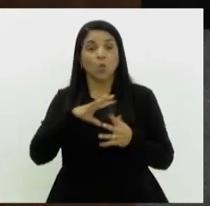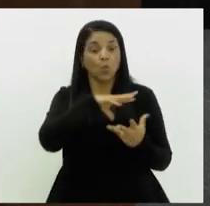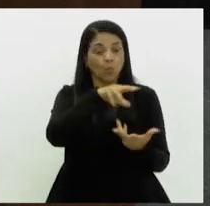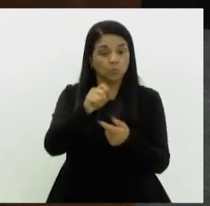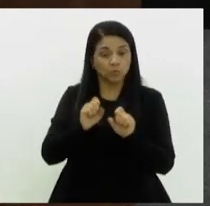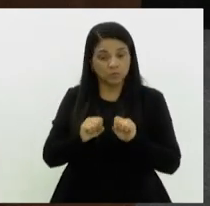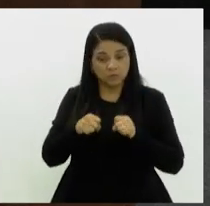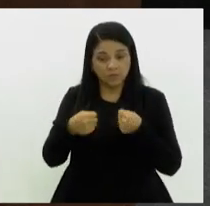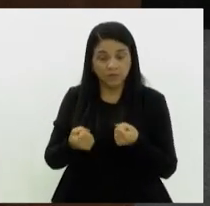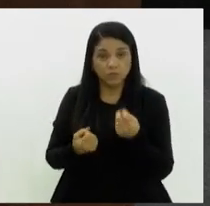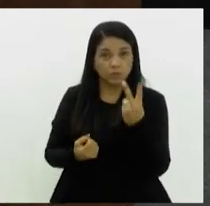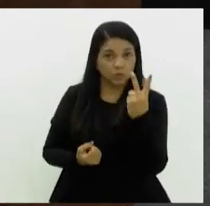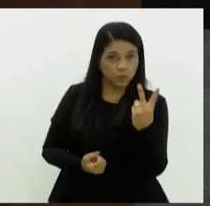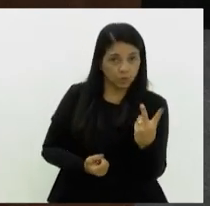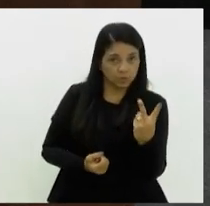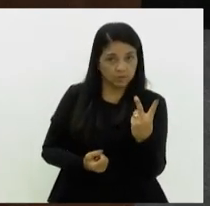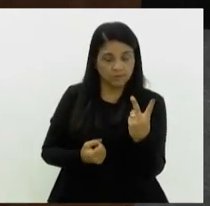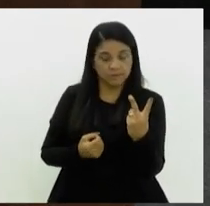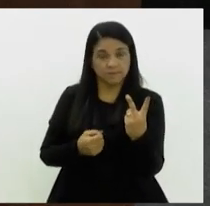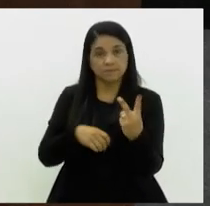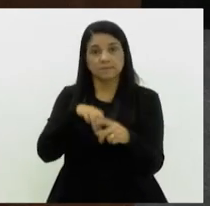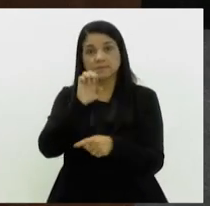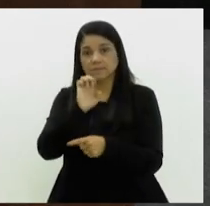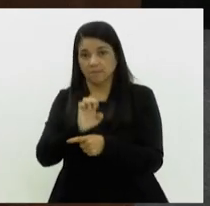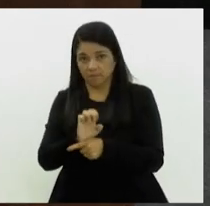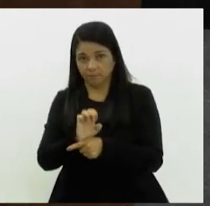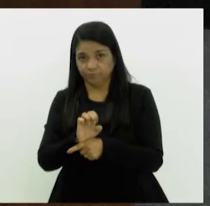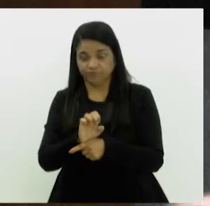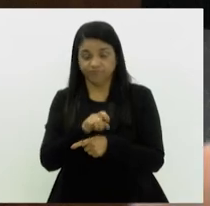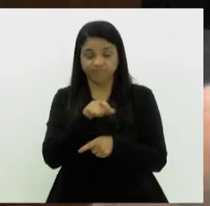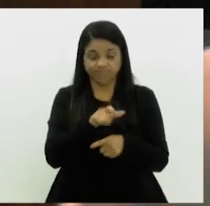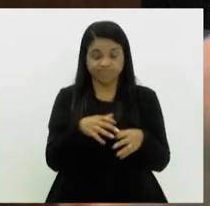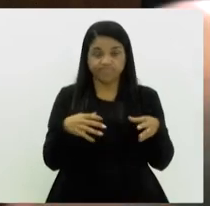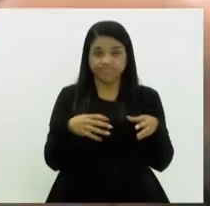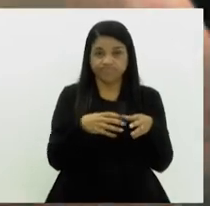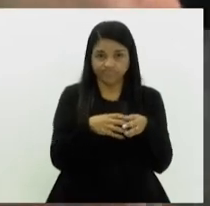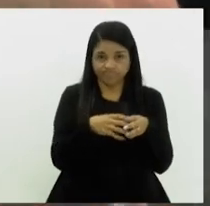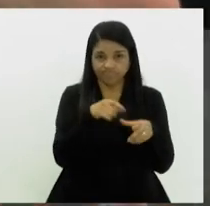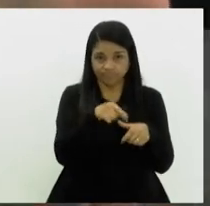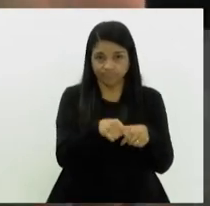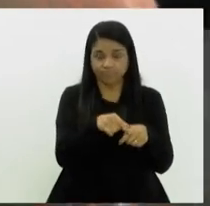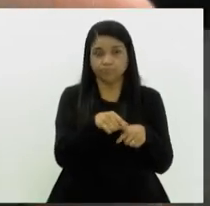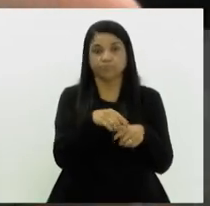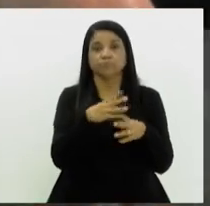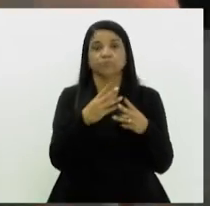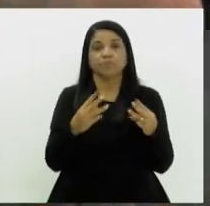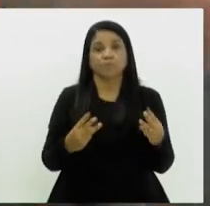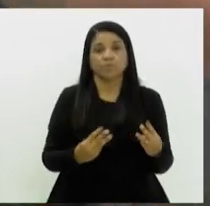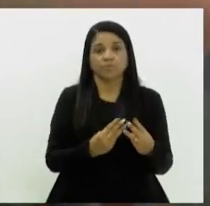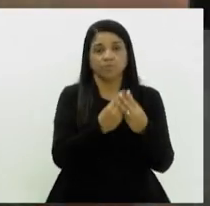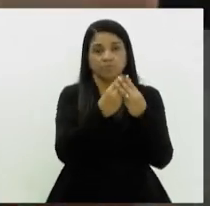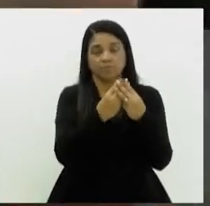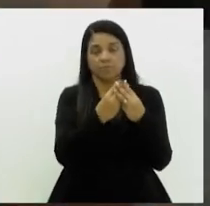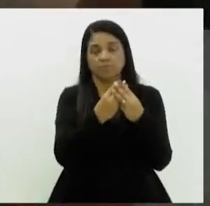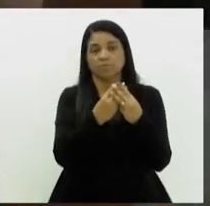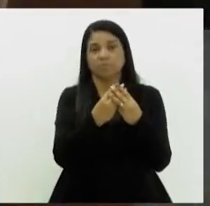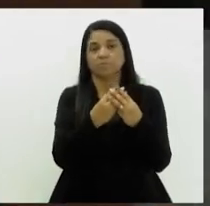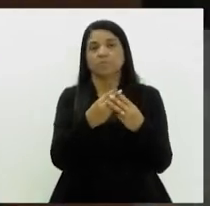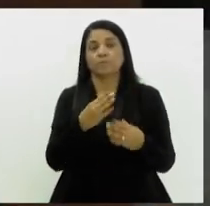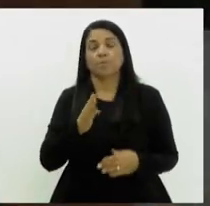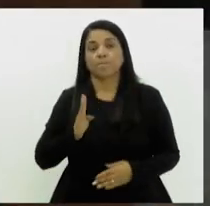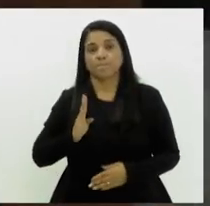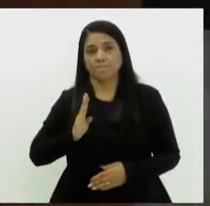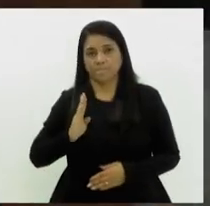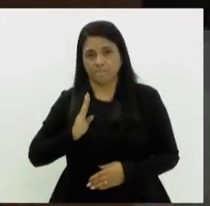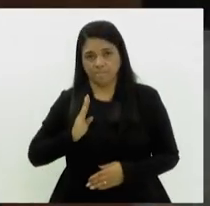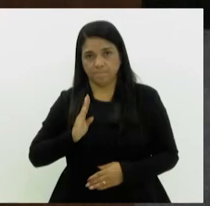estados, o Estado palestino e o Estado de Israel. E o desejo que